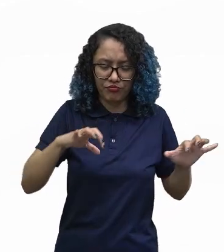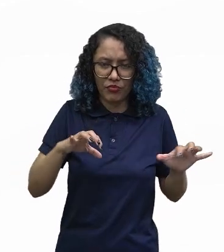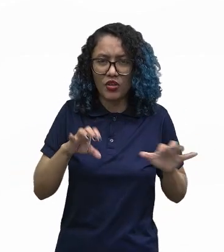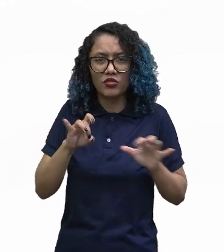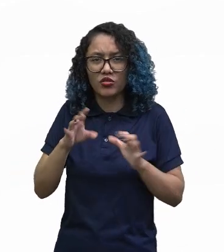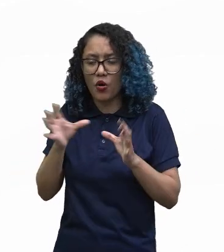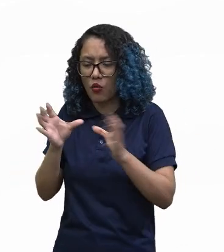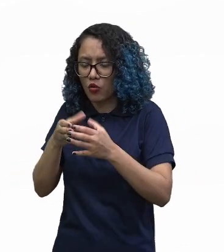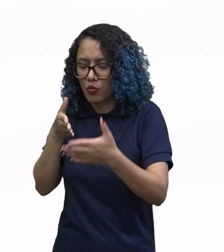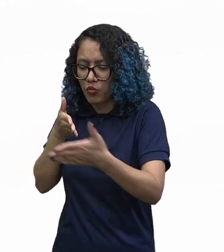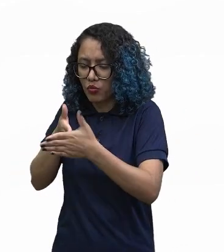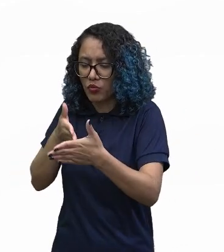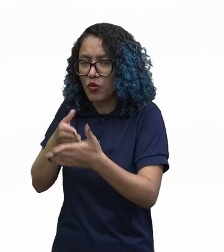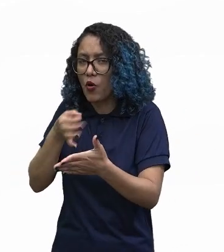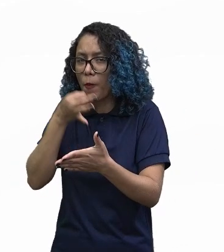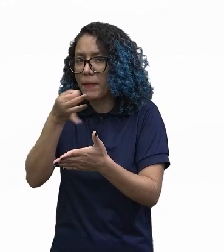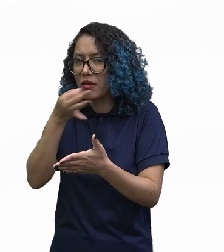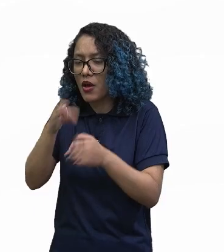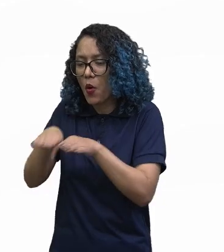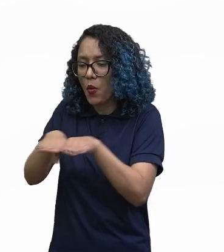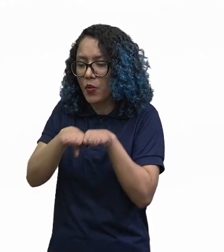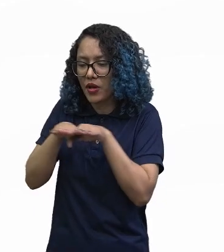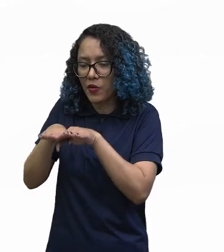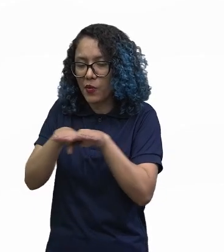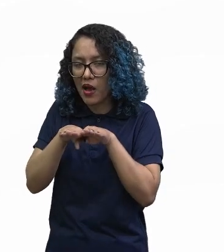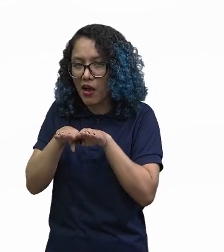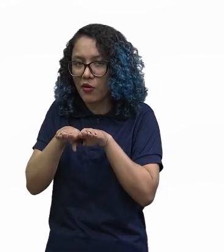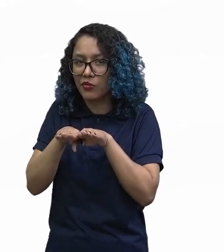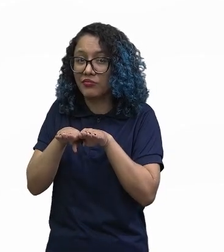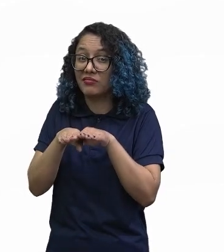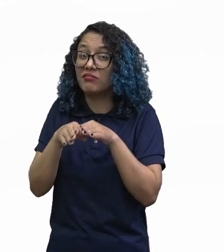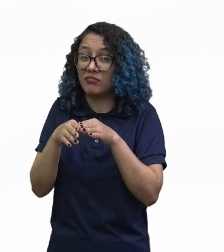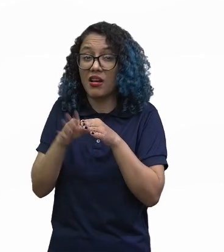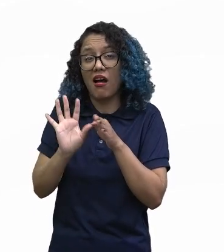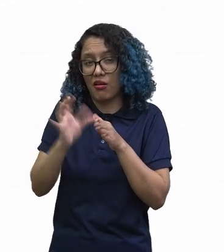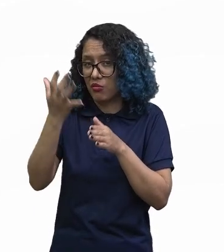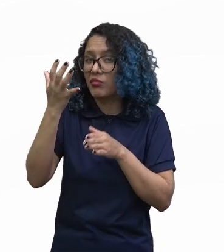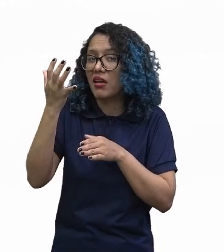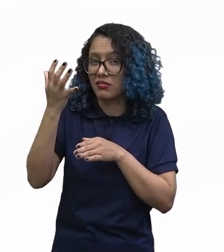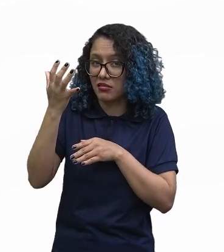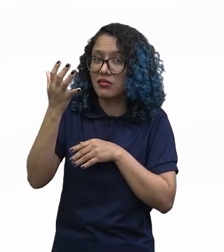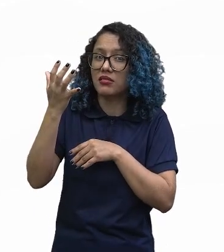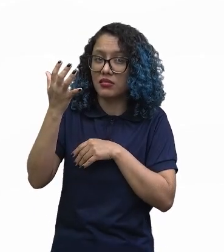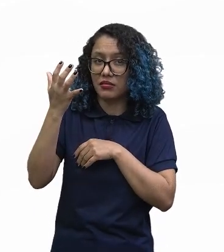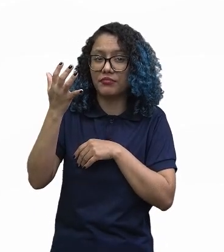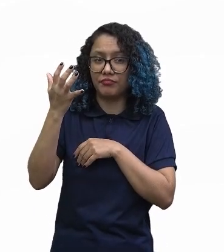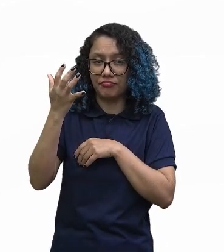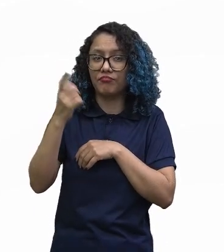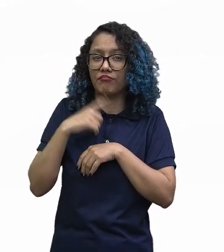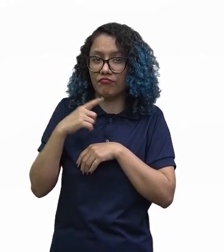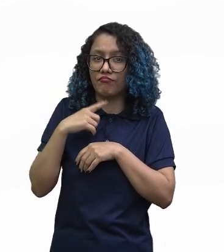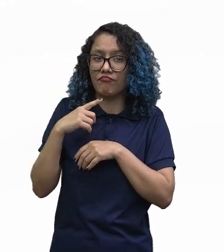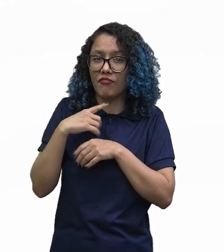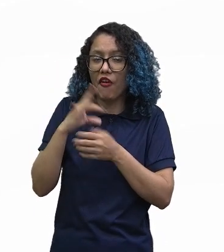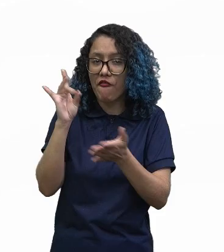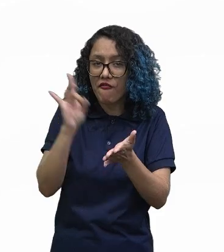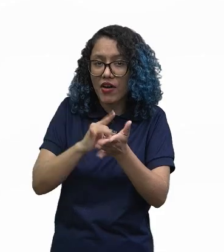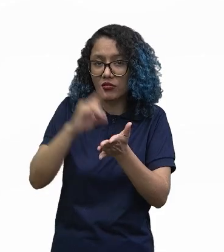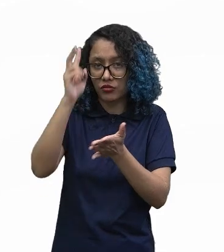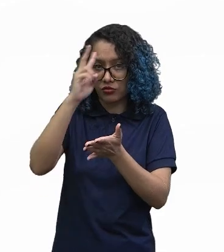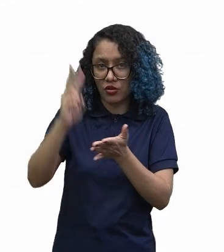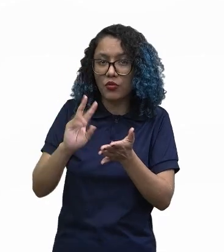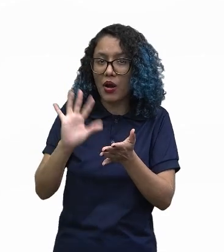com a mesma opinião. E isso é um fato histórico que vivemos nos